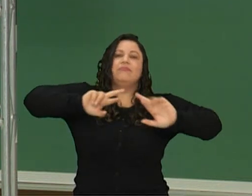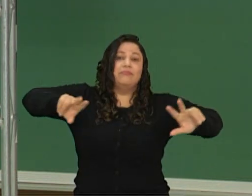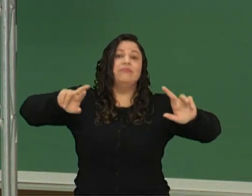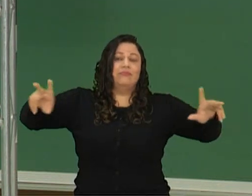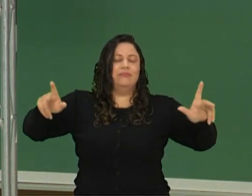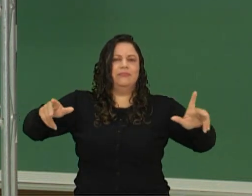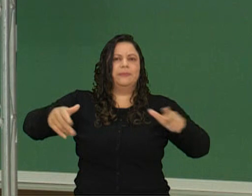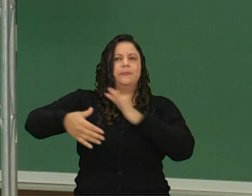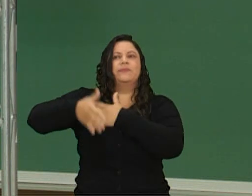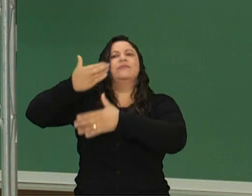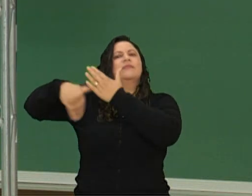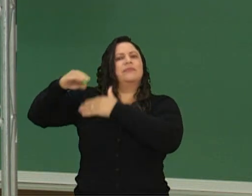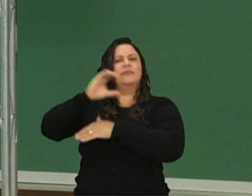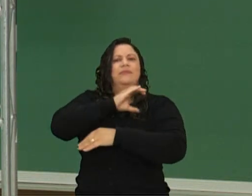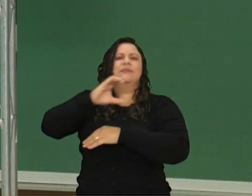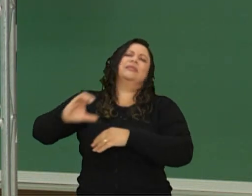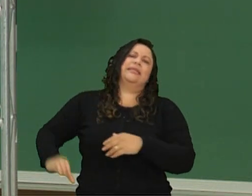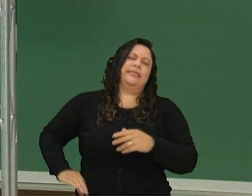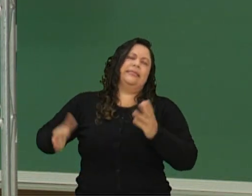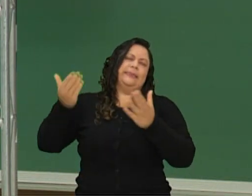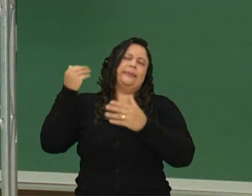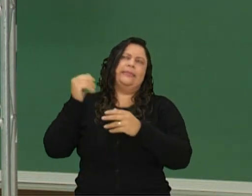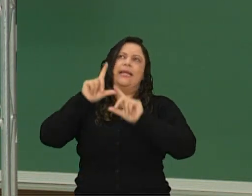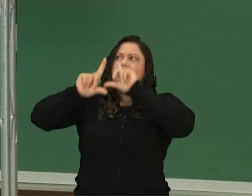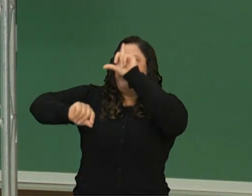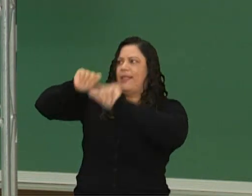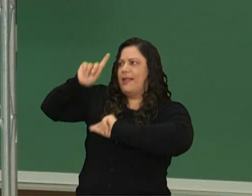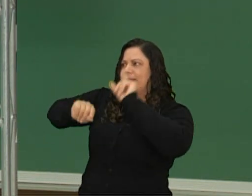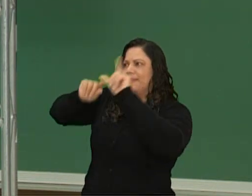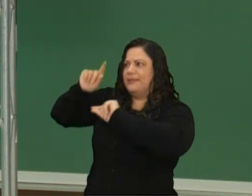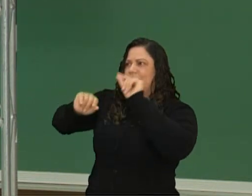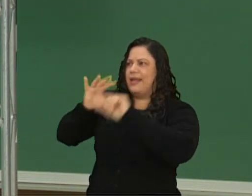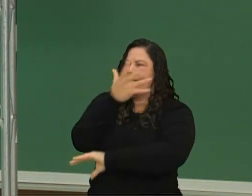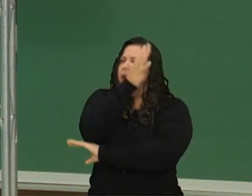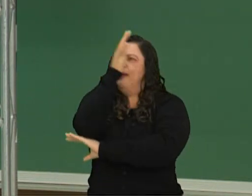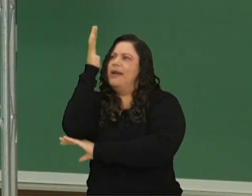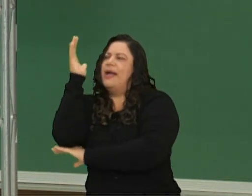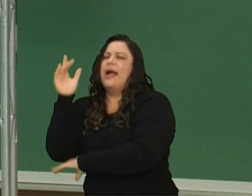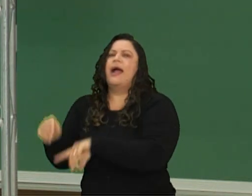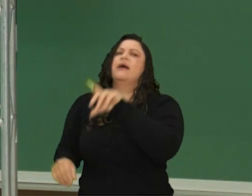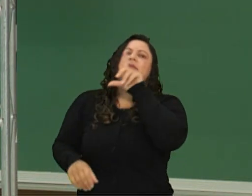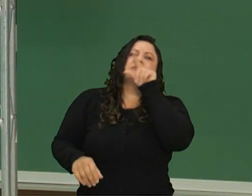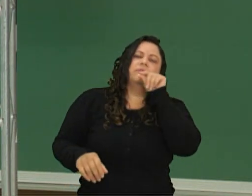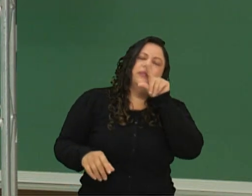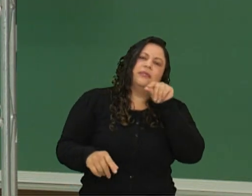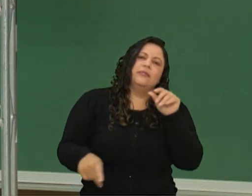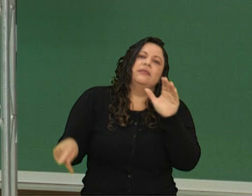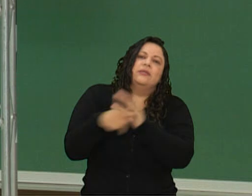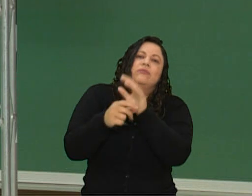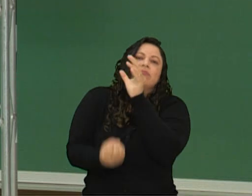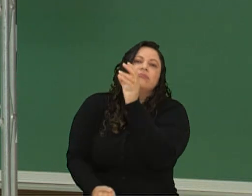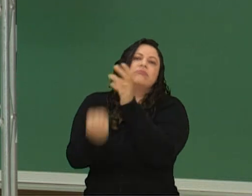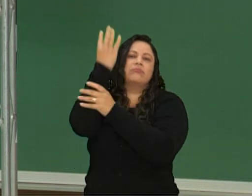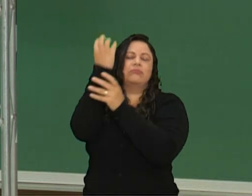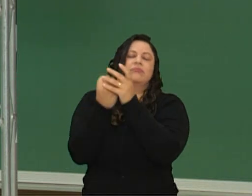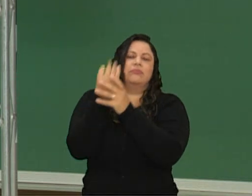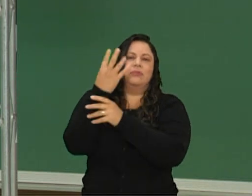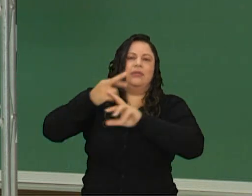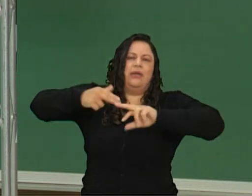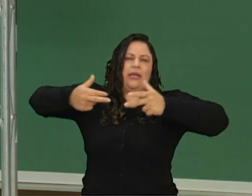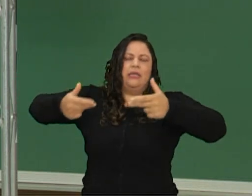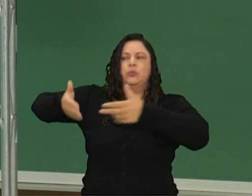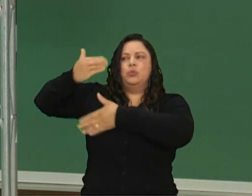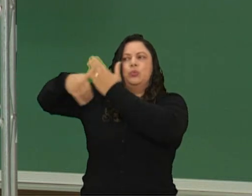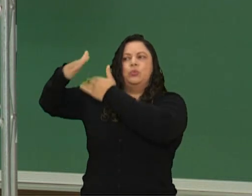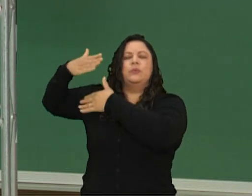pré-cristã. A maioria deles tem estrela, árvore, pássaro, tem a ver com a origem ancestral dos ucranianos e